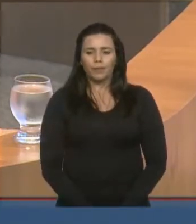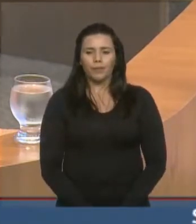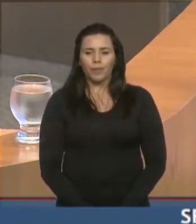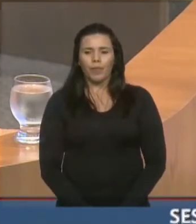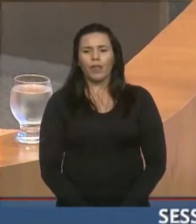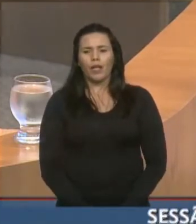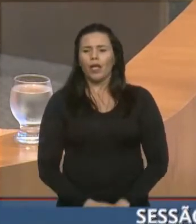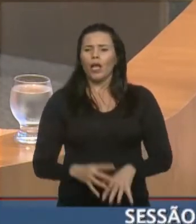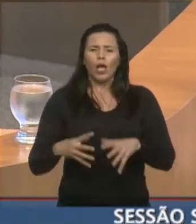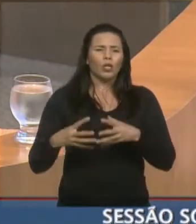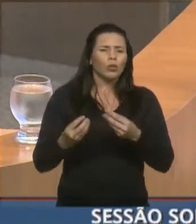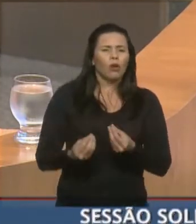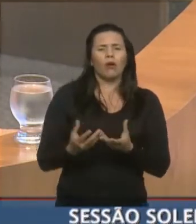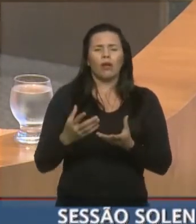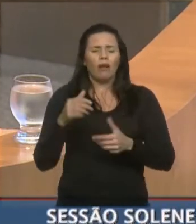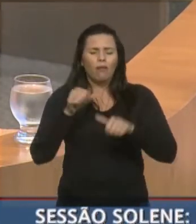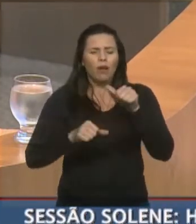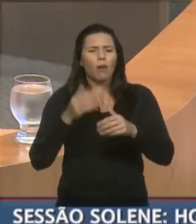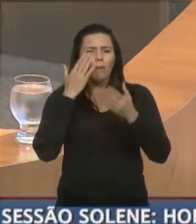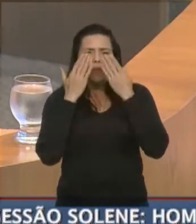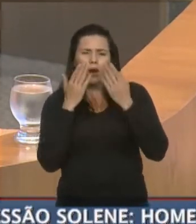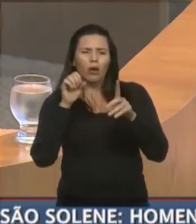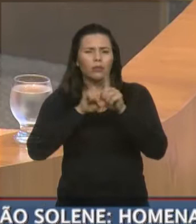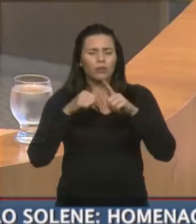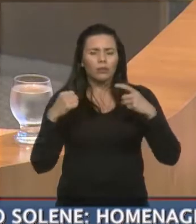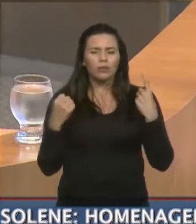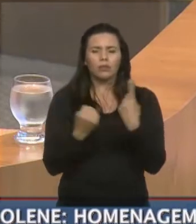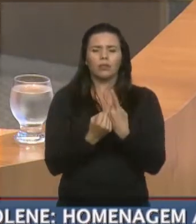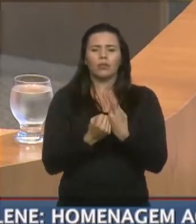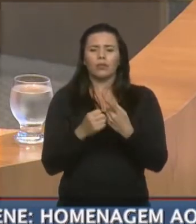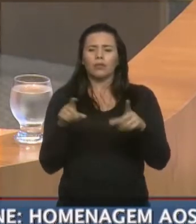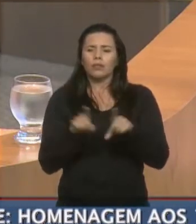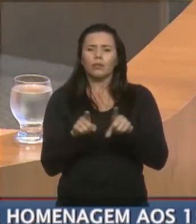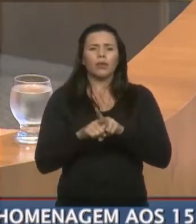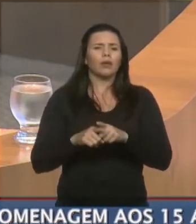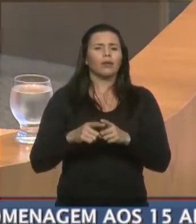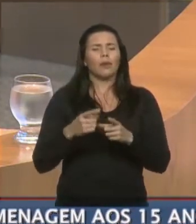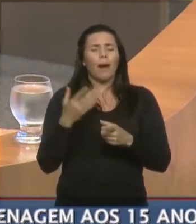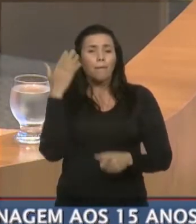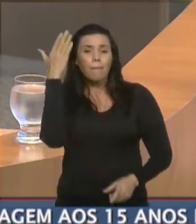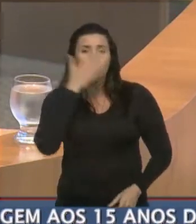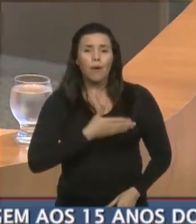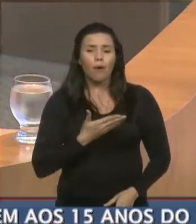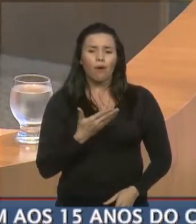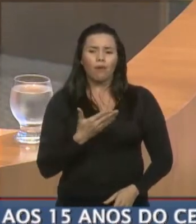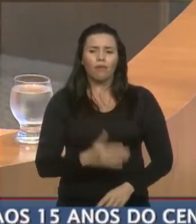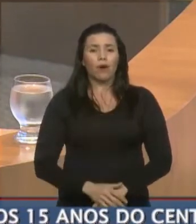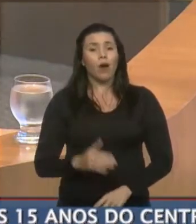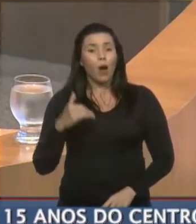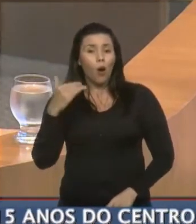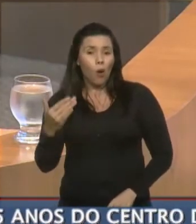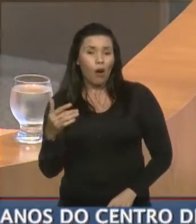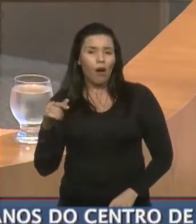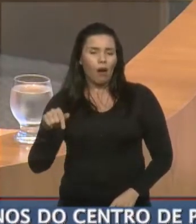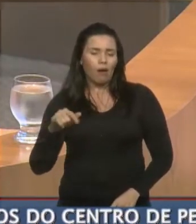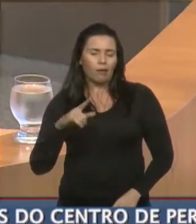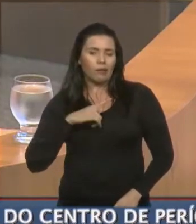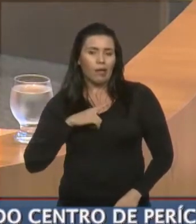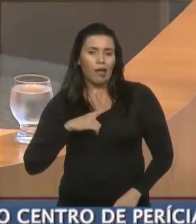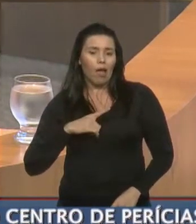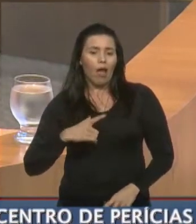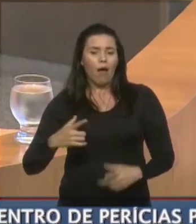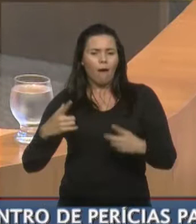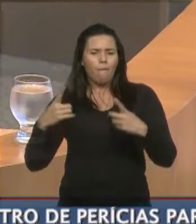das perícias psicológicas e sociais, a produção da prova técnica nos casos onde a violência apurada não